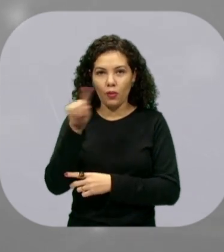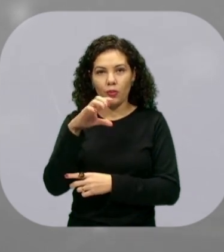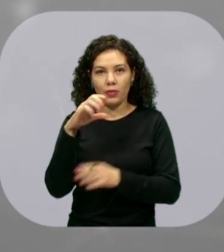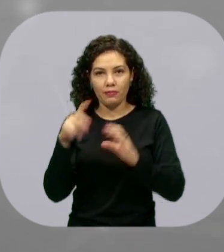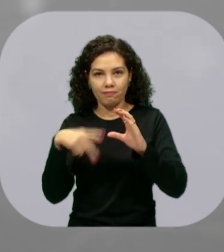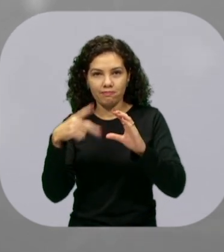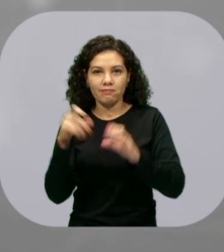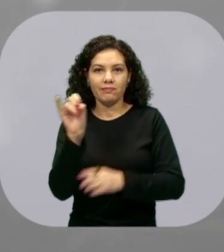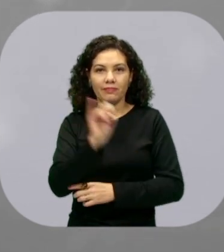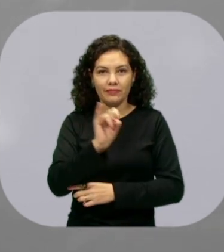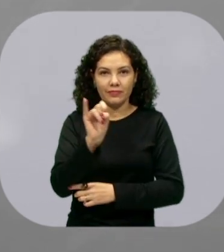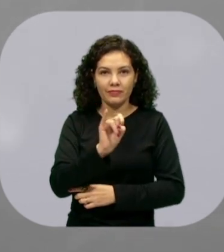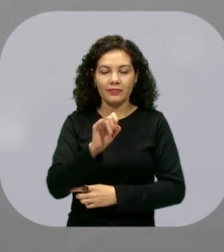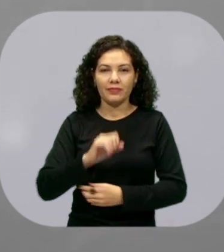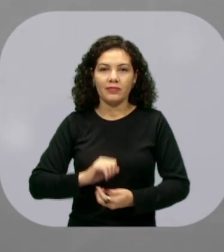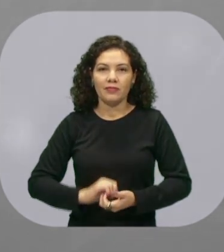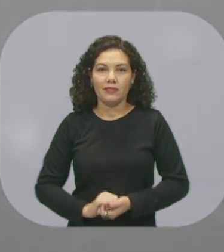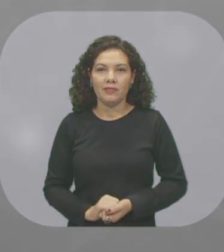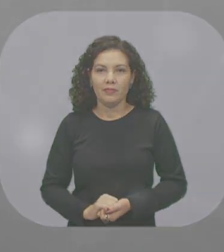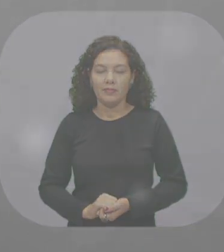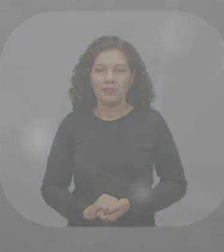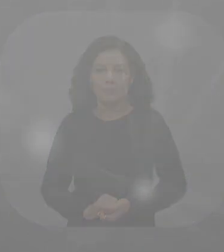@Câmara Itajaí.